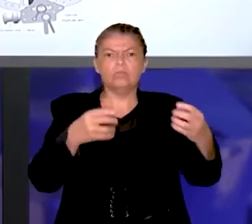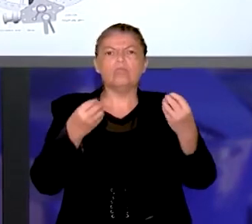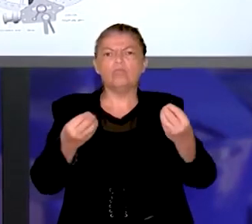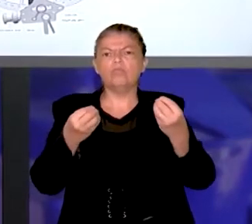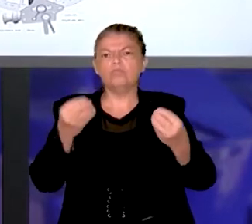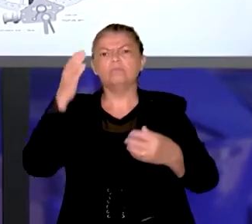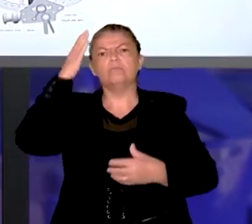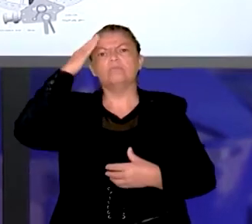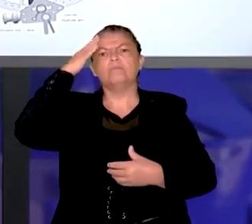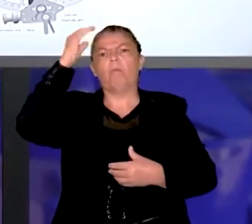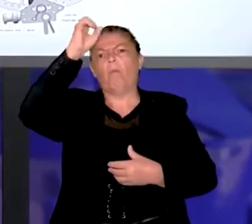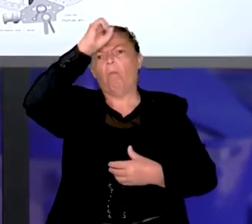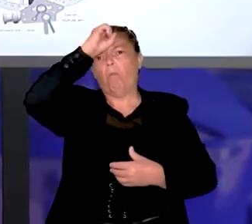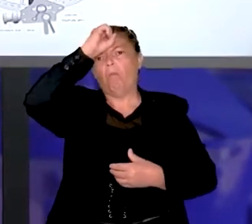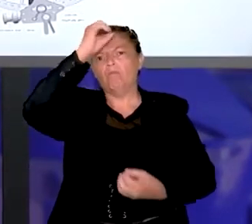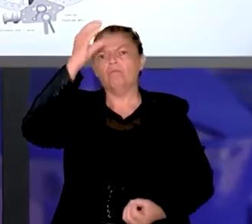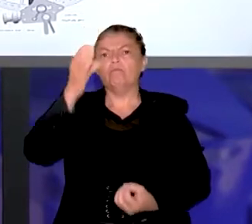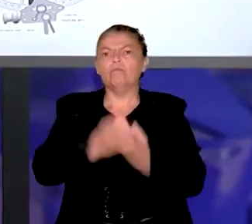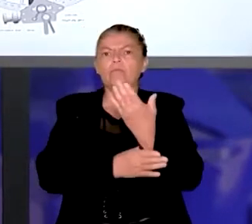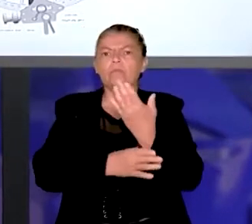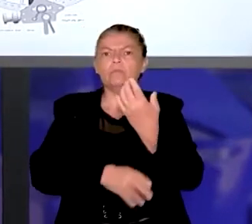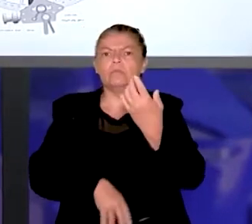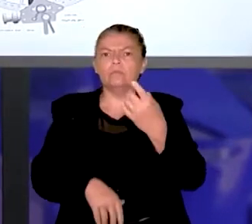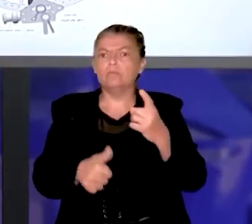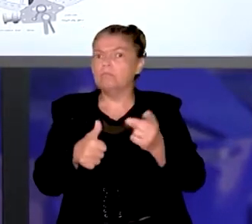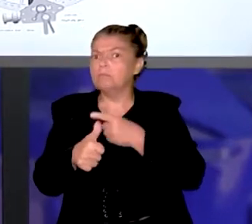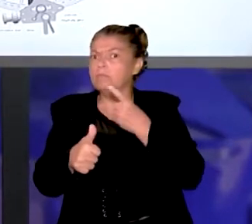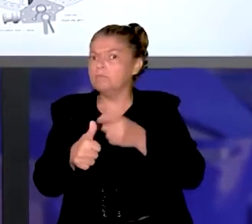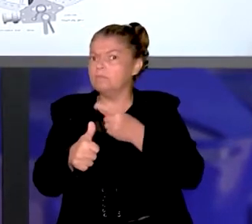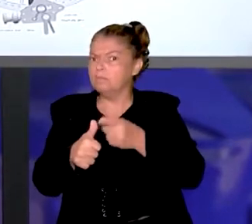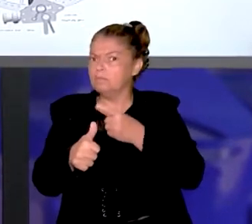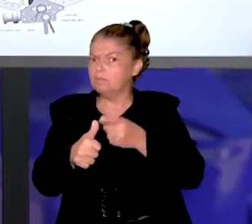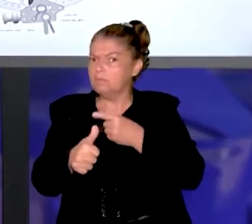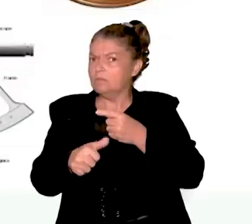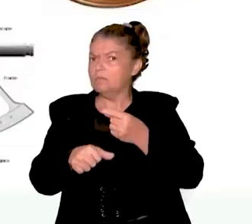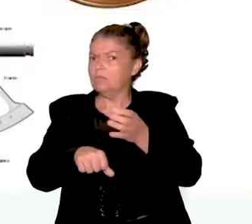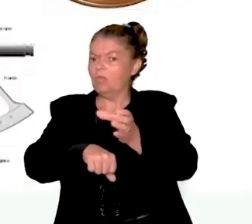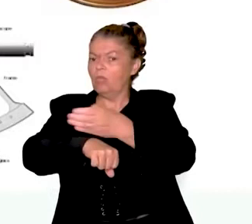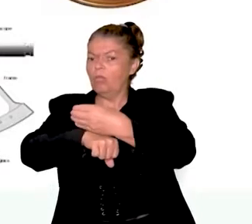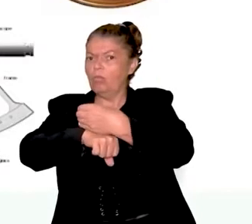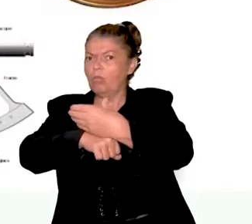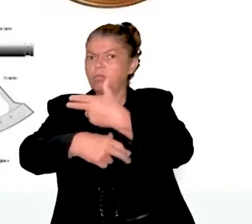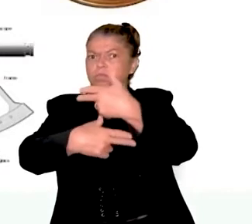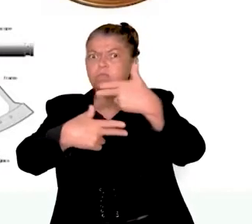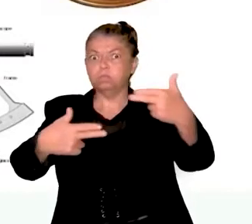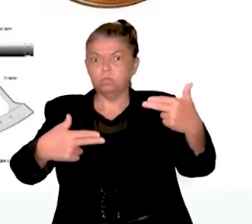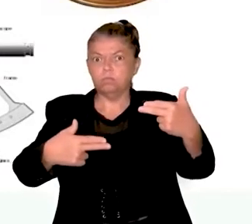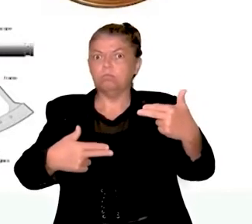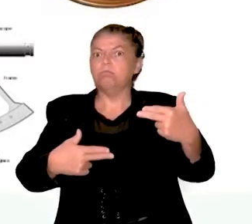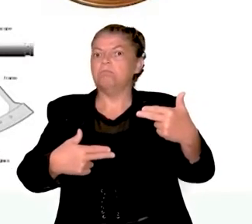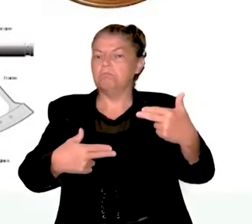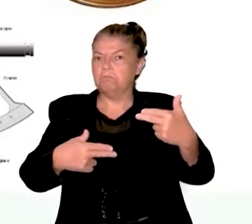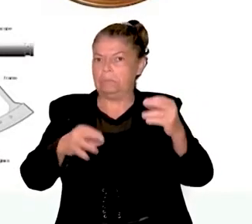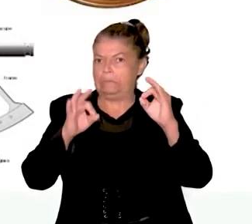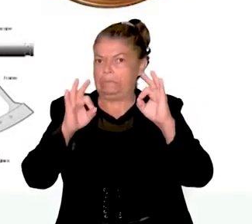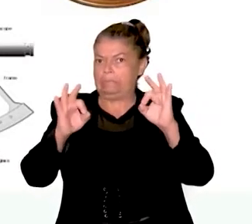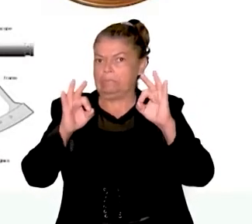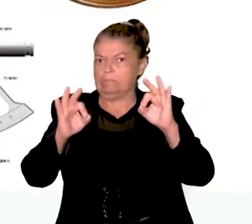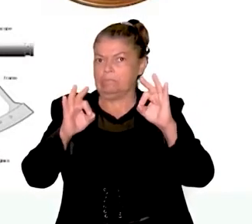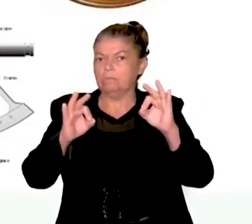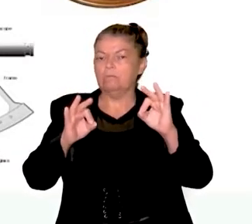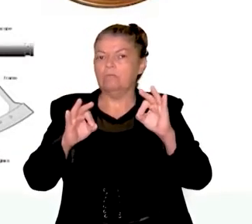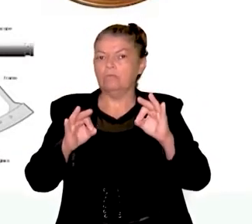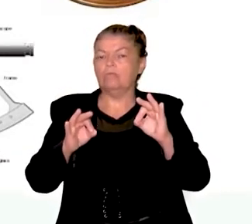norte, sul, foi criado um dos primeiros instrumentos, um dos pioneiros de instrumento foi criado pelos chineses no